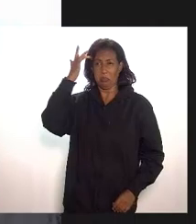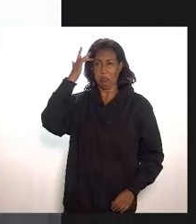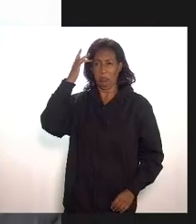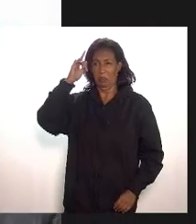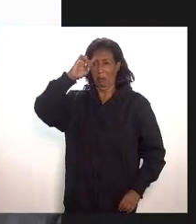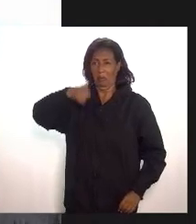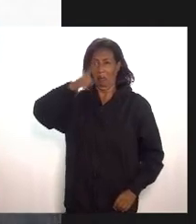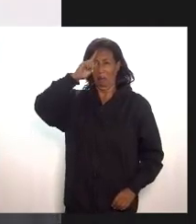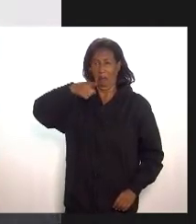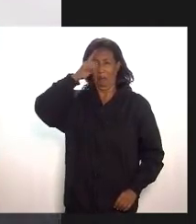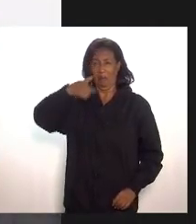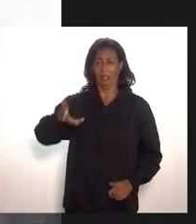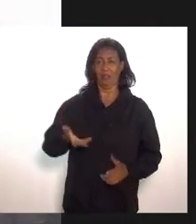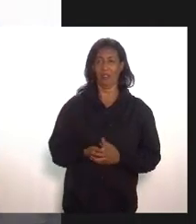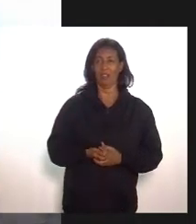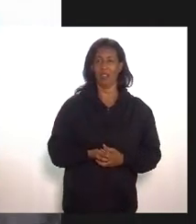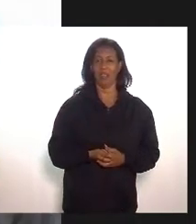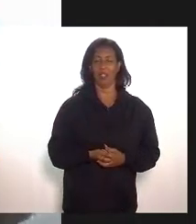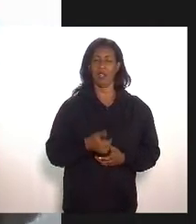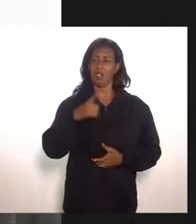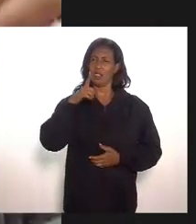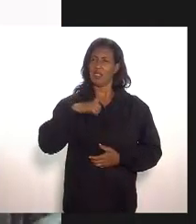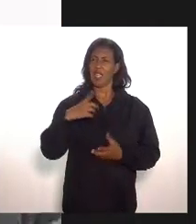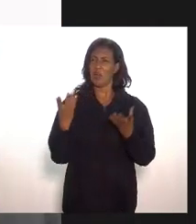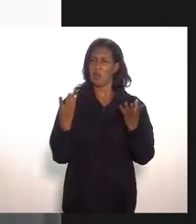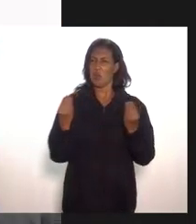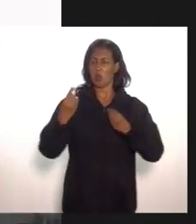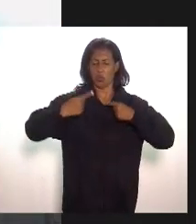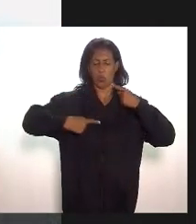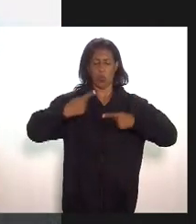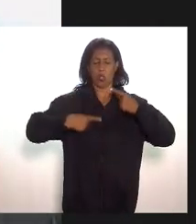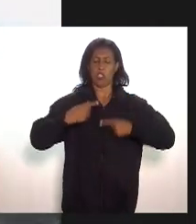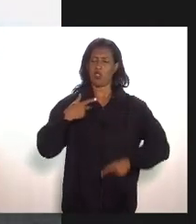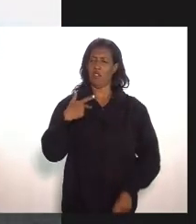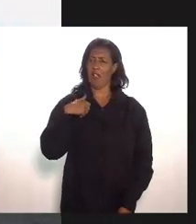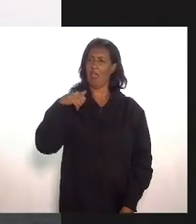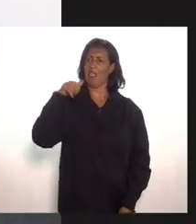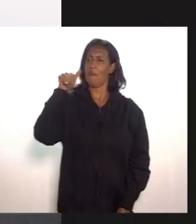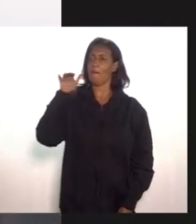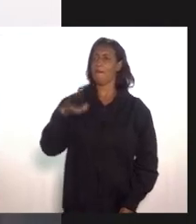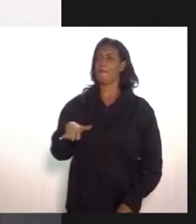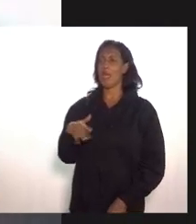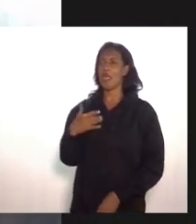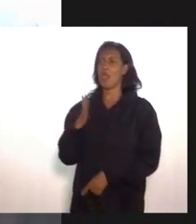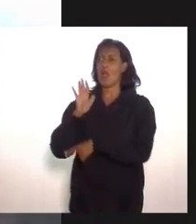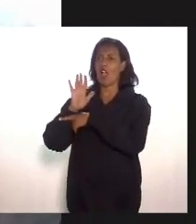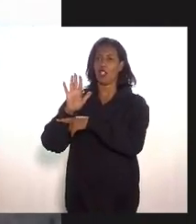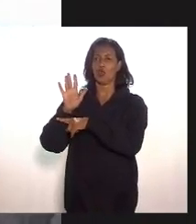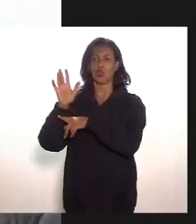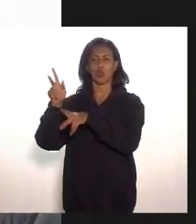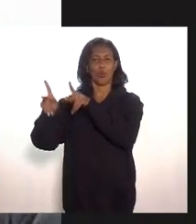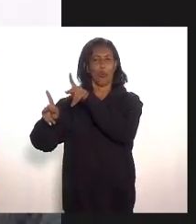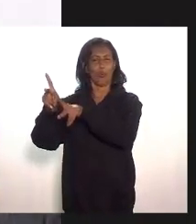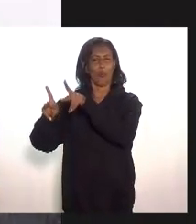aí dizendo que é pelo bem do povo, que é pelo bem da educação, mas está deixando as nossas crianças para